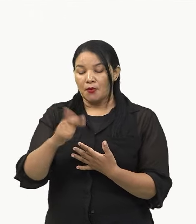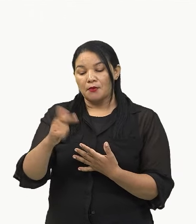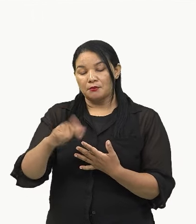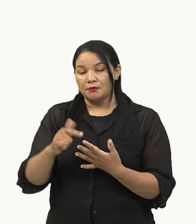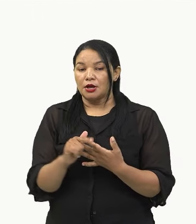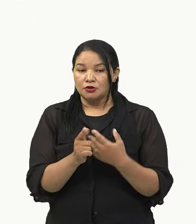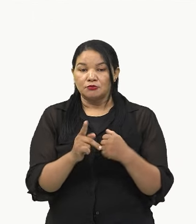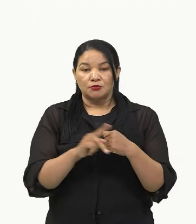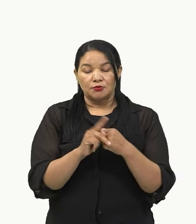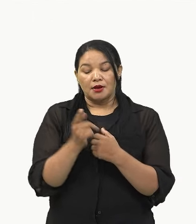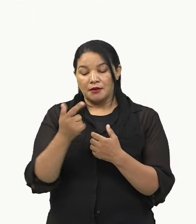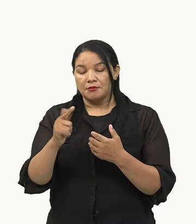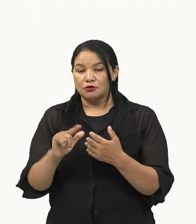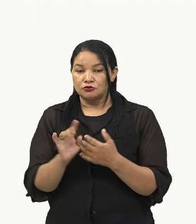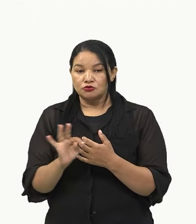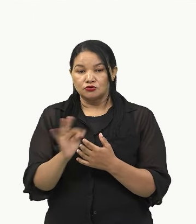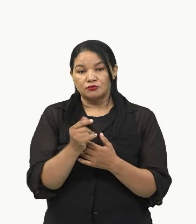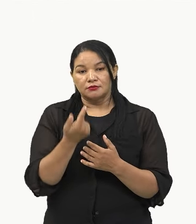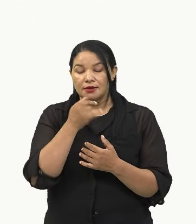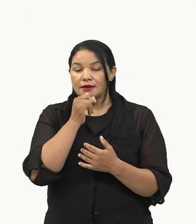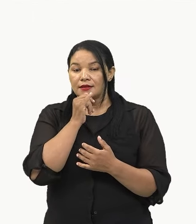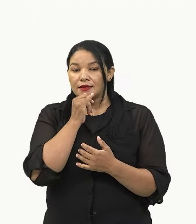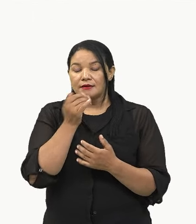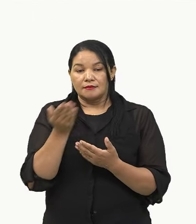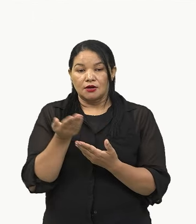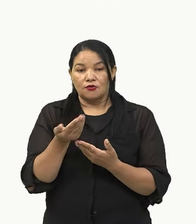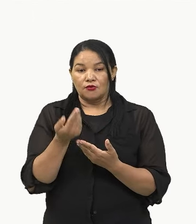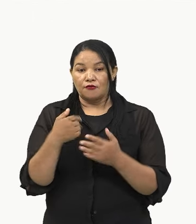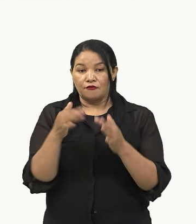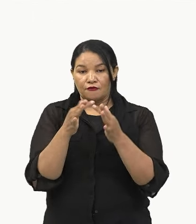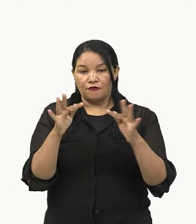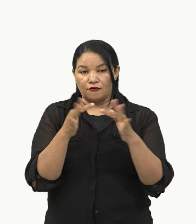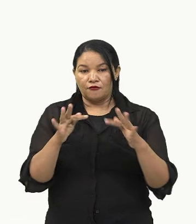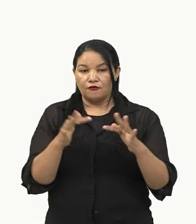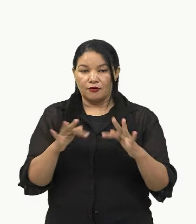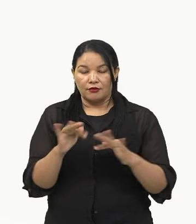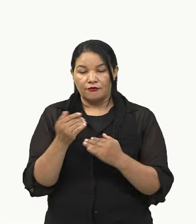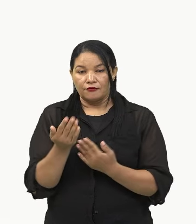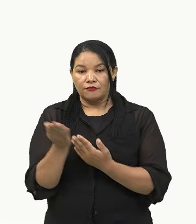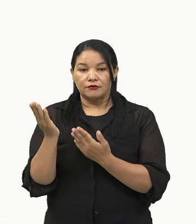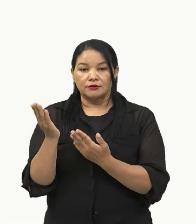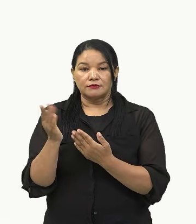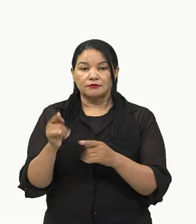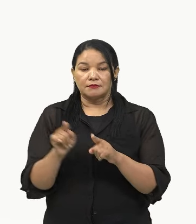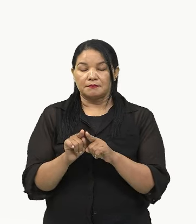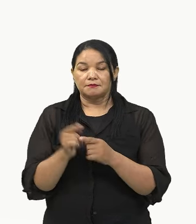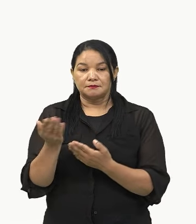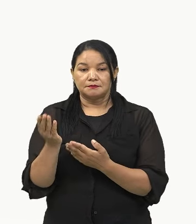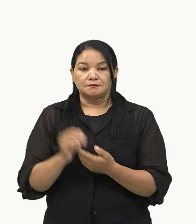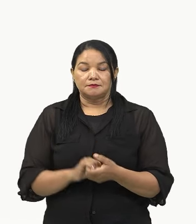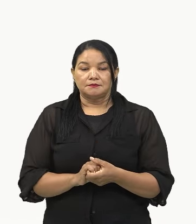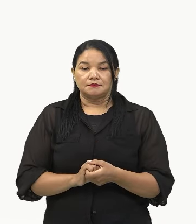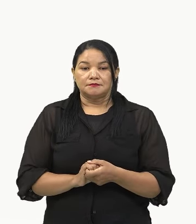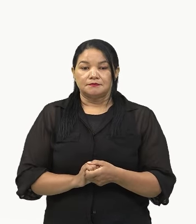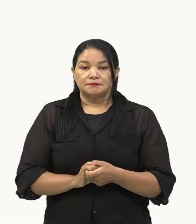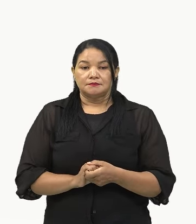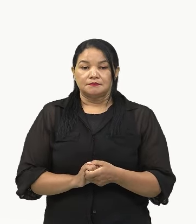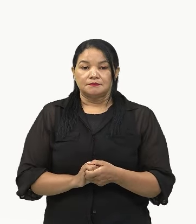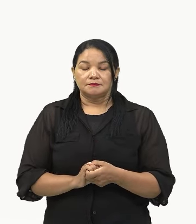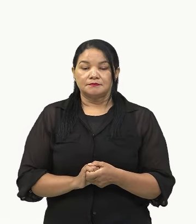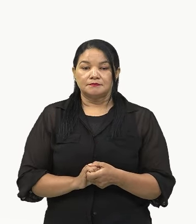pessoas. Por exemplo, hemos nacido para la aventura. Has nacido